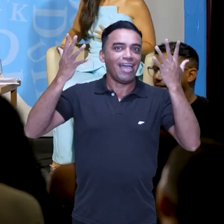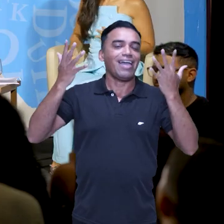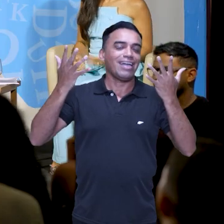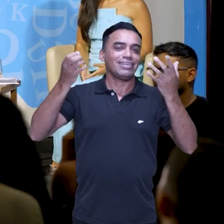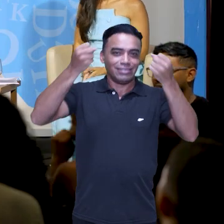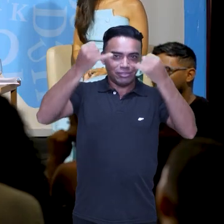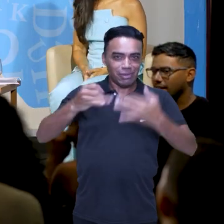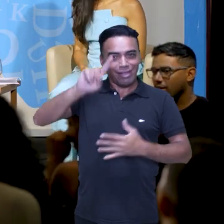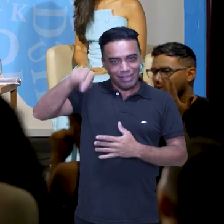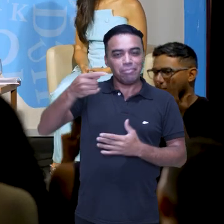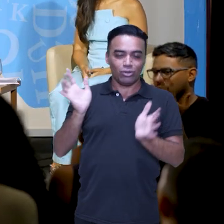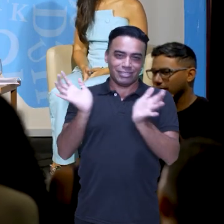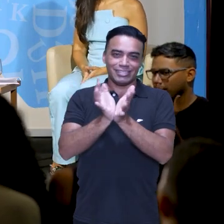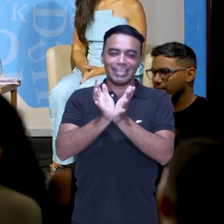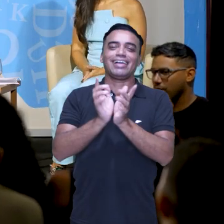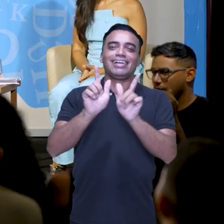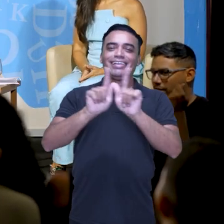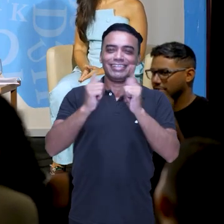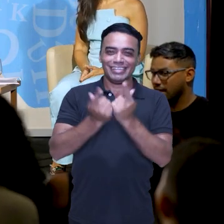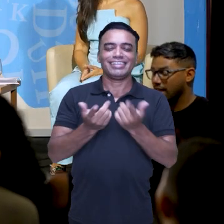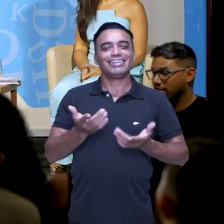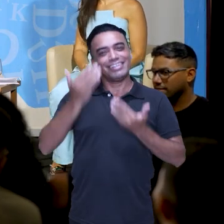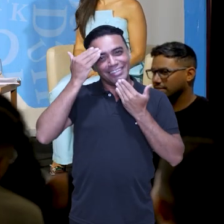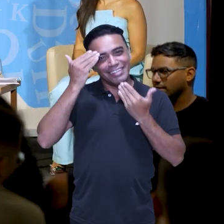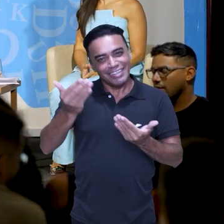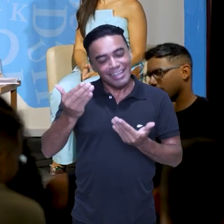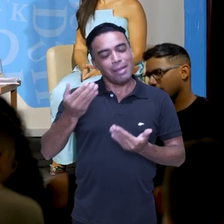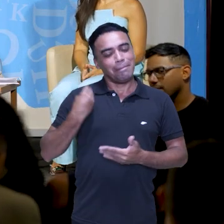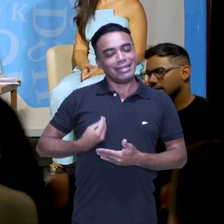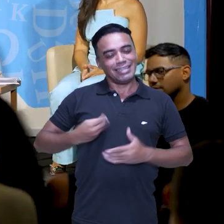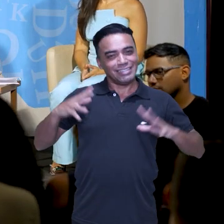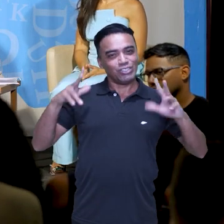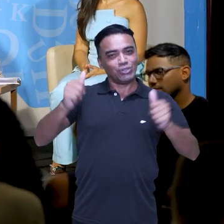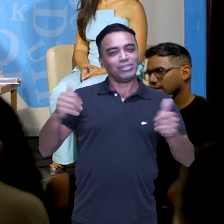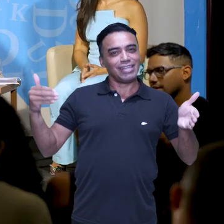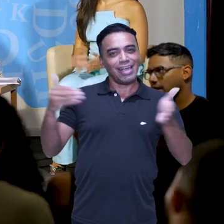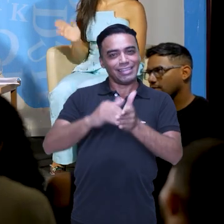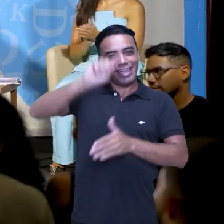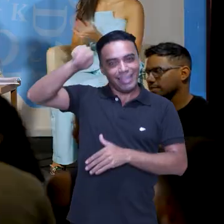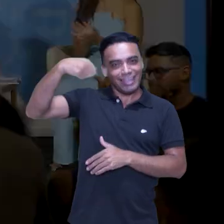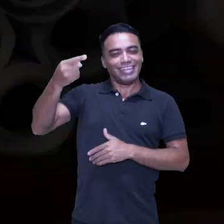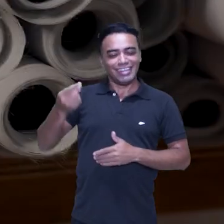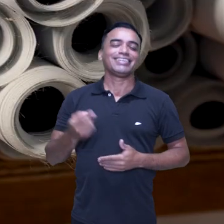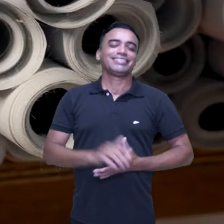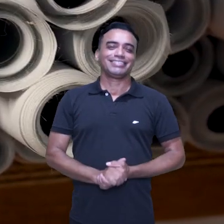falar disso no grupo. Né, Ênia? Obrigado pela presença de todos e até a próxima.